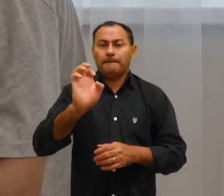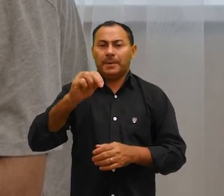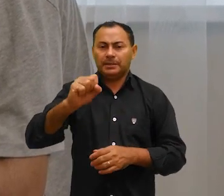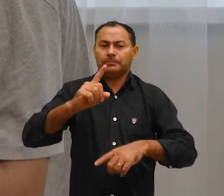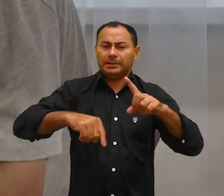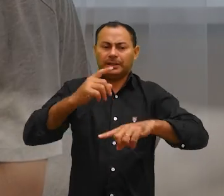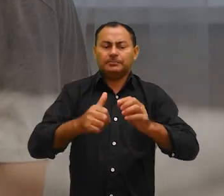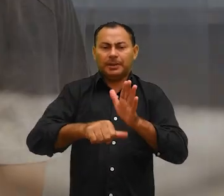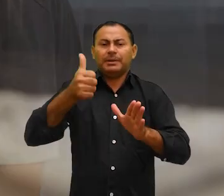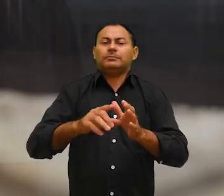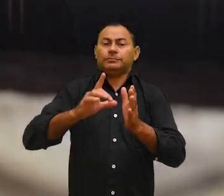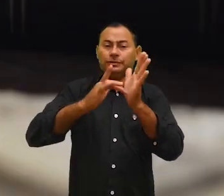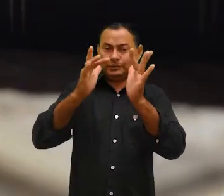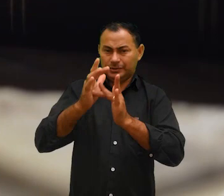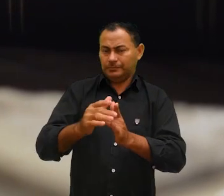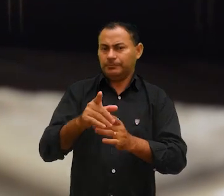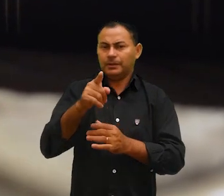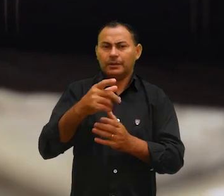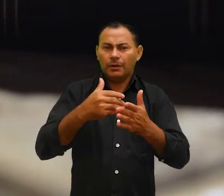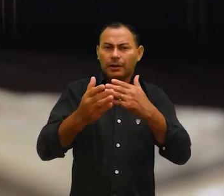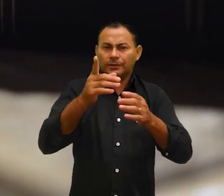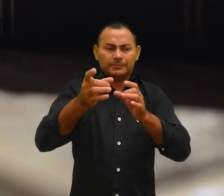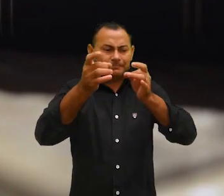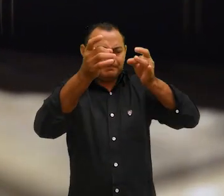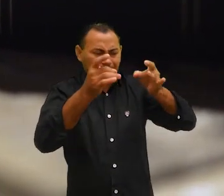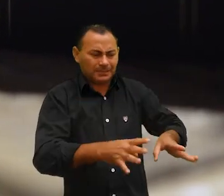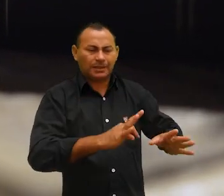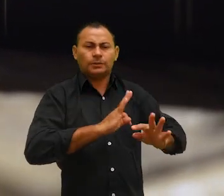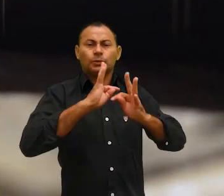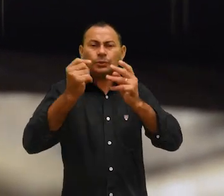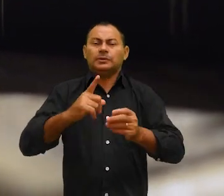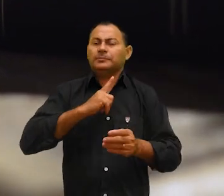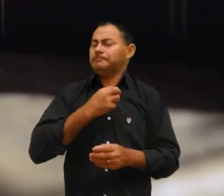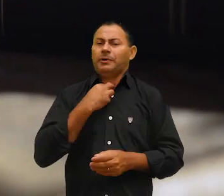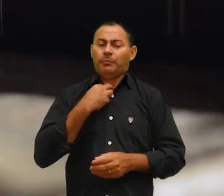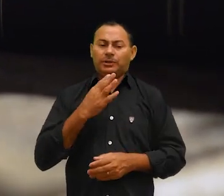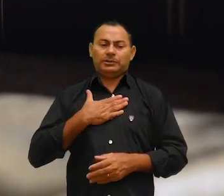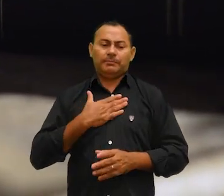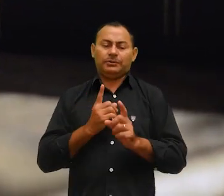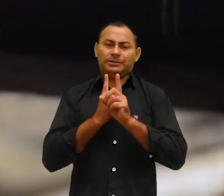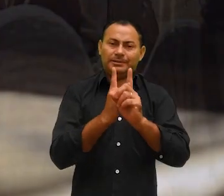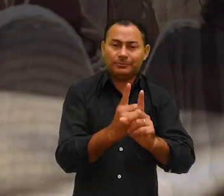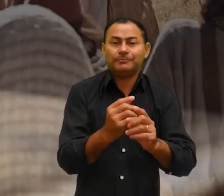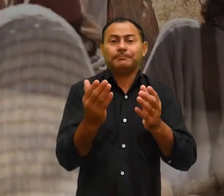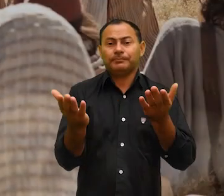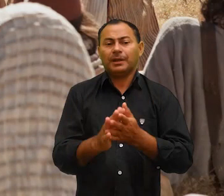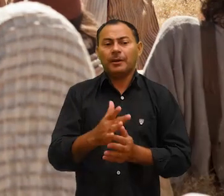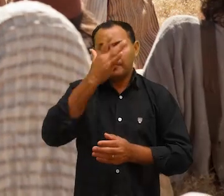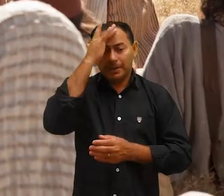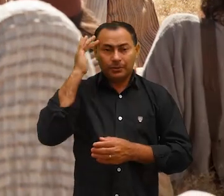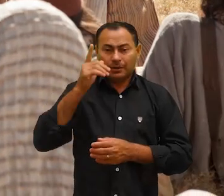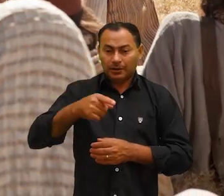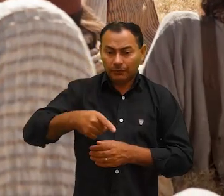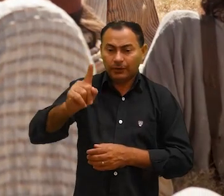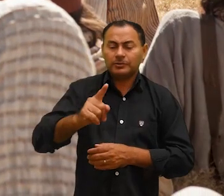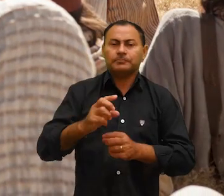bens materiais. Qualquer de vocês que não renunciar a tudo que possui, não pode ser meu discípulo. Aqueles que